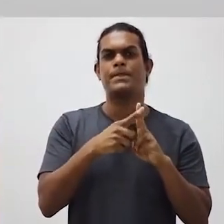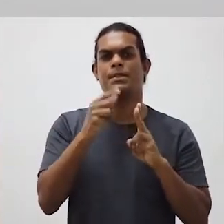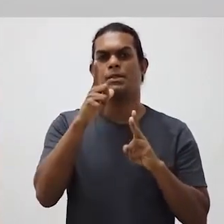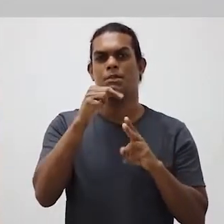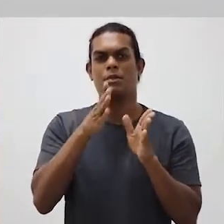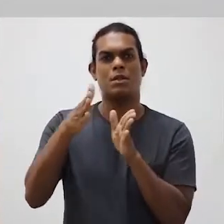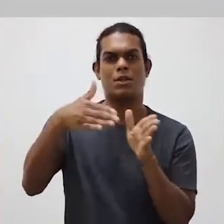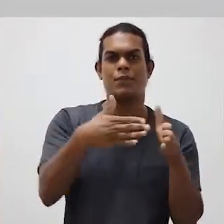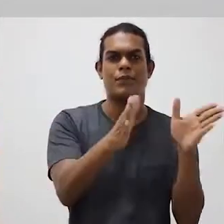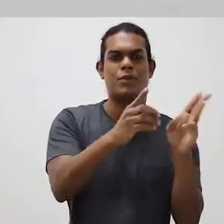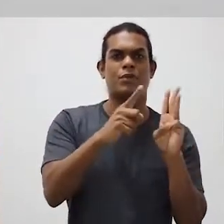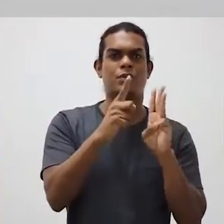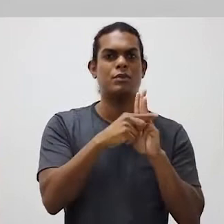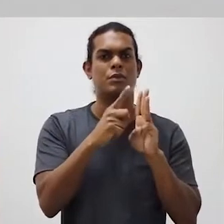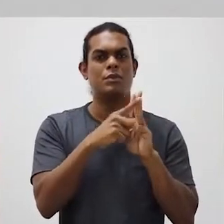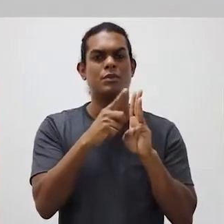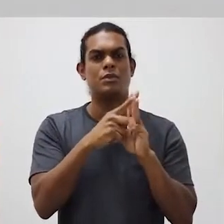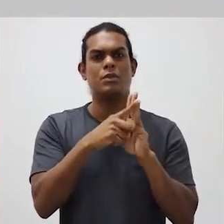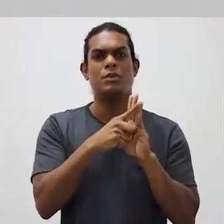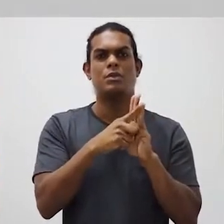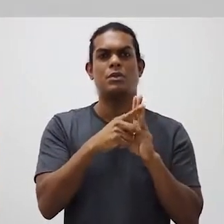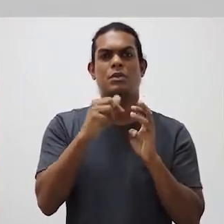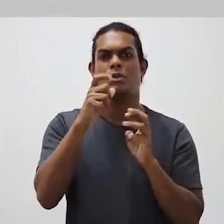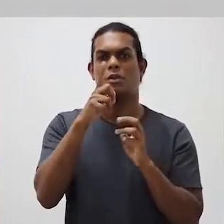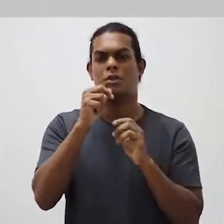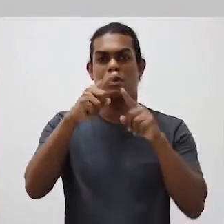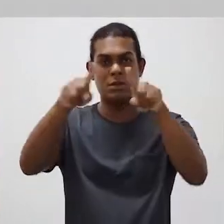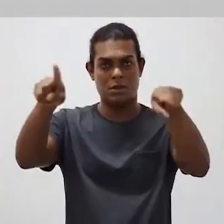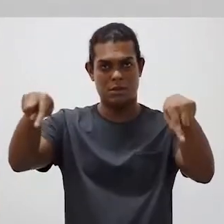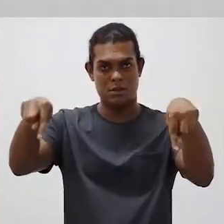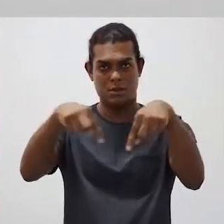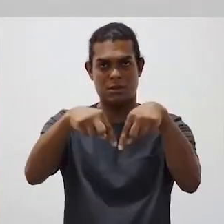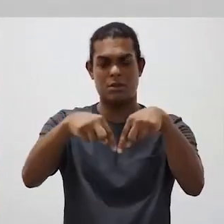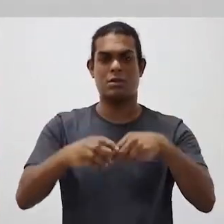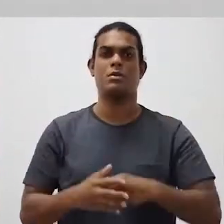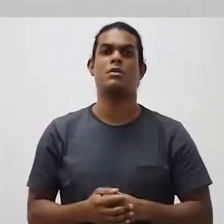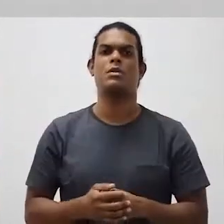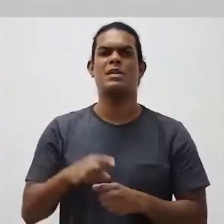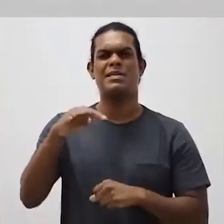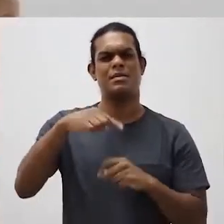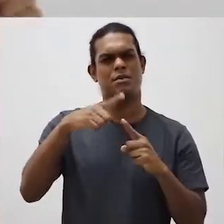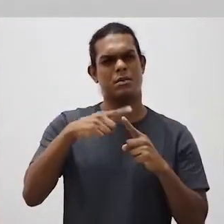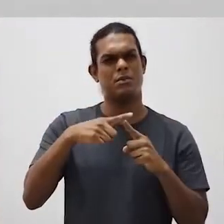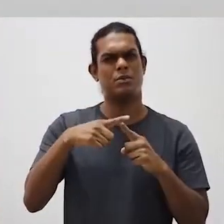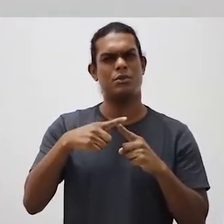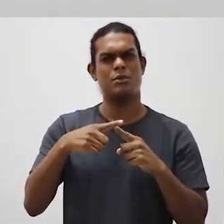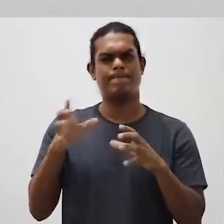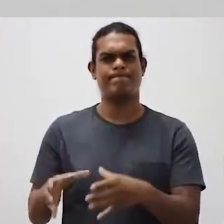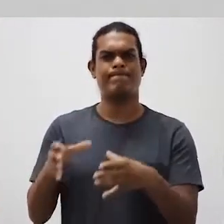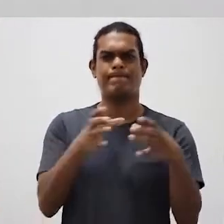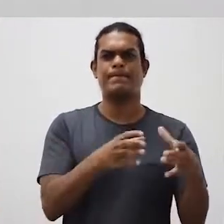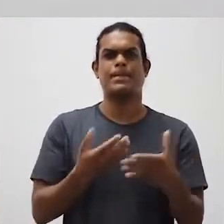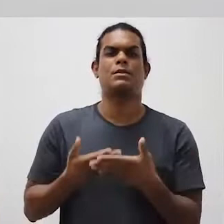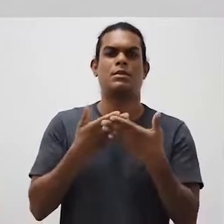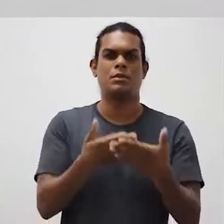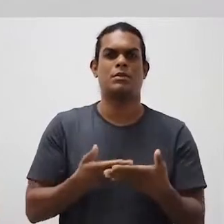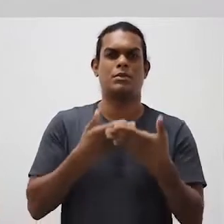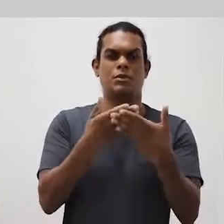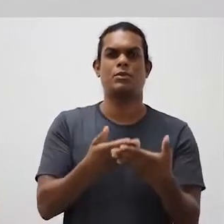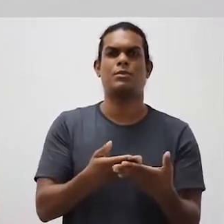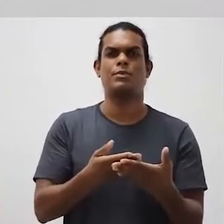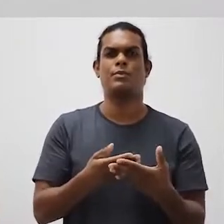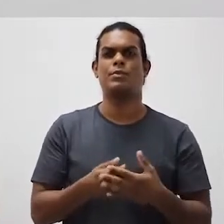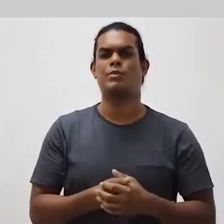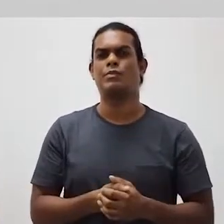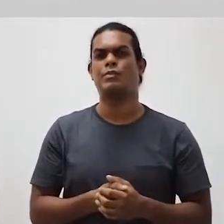transporte lacustre através dos lagos. Nesse tipo de transporte marítimo, eu anotei algumas